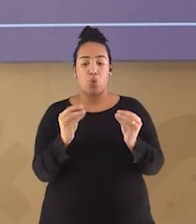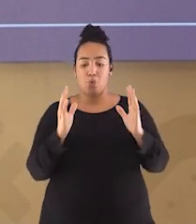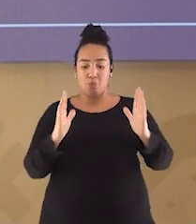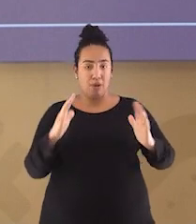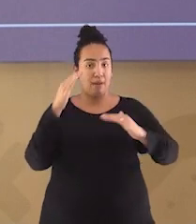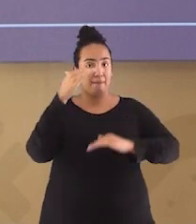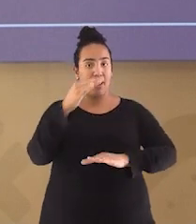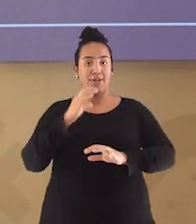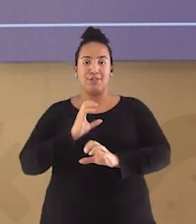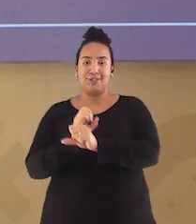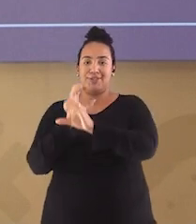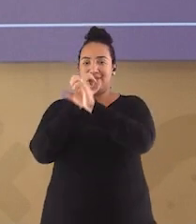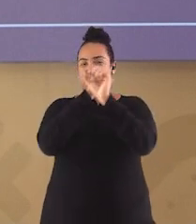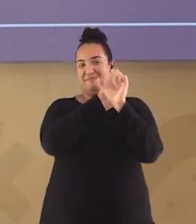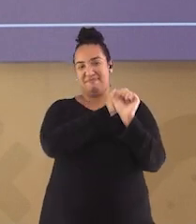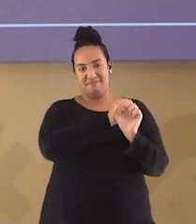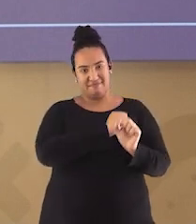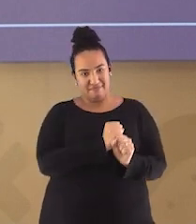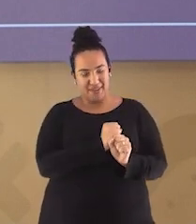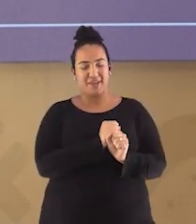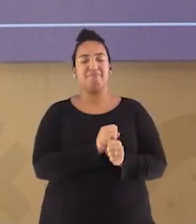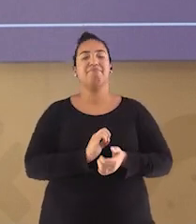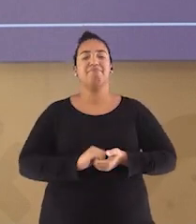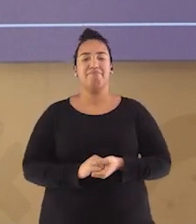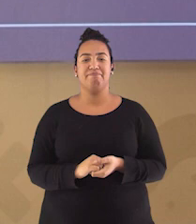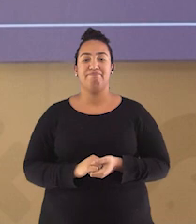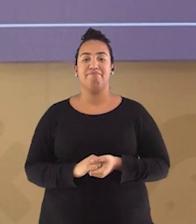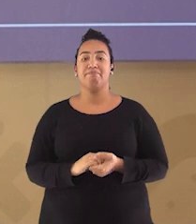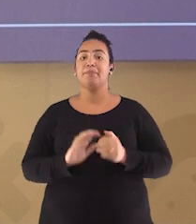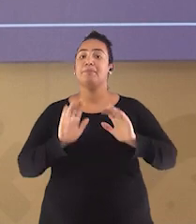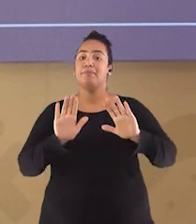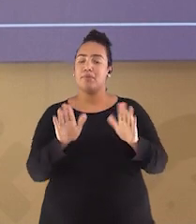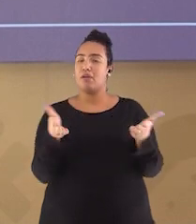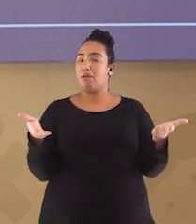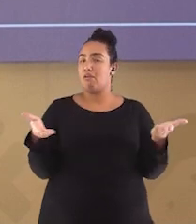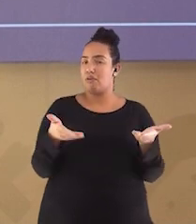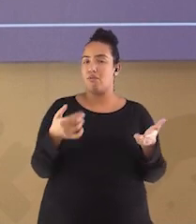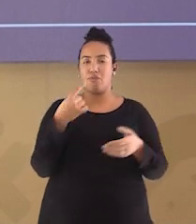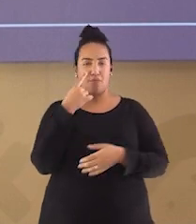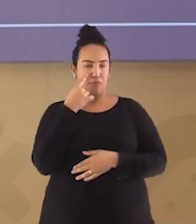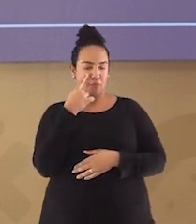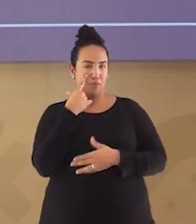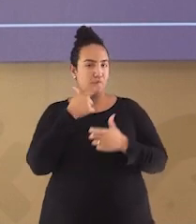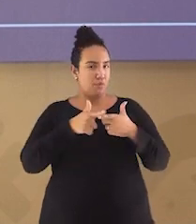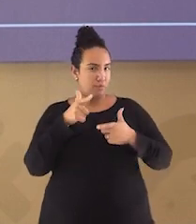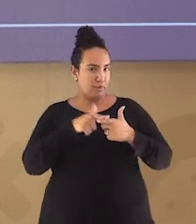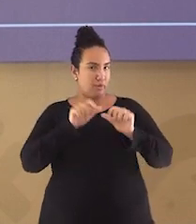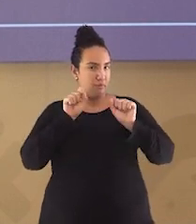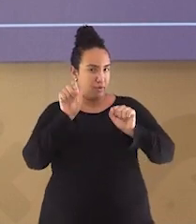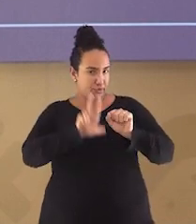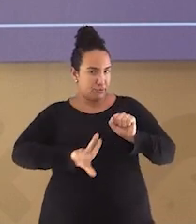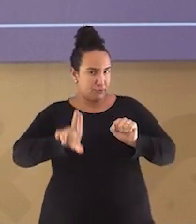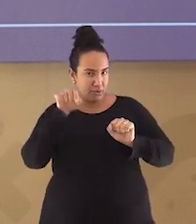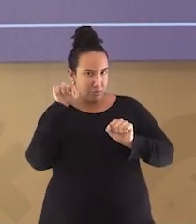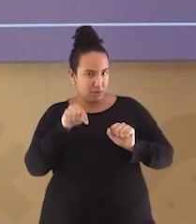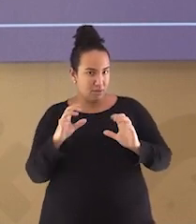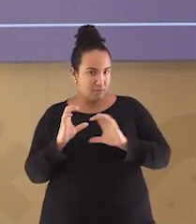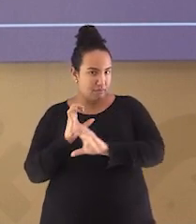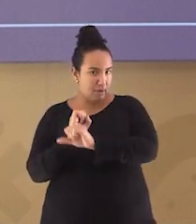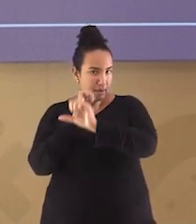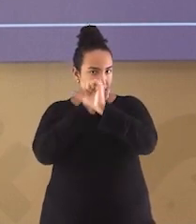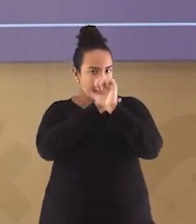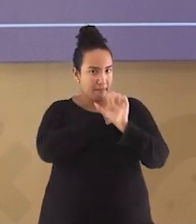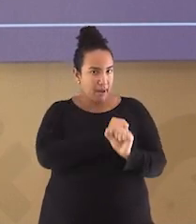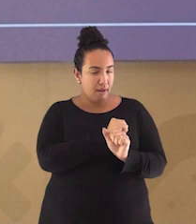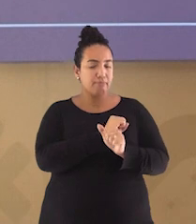lados independentemente da figura em si Mas agora vamos ver uma situação em que podemos utilizar o perímetro